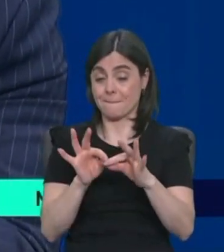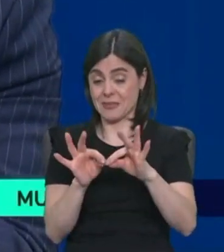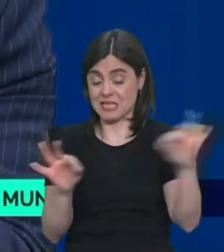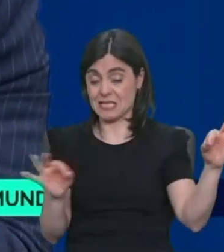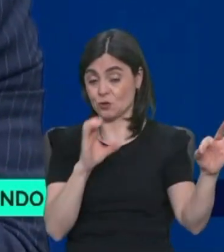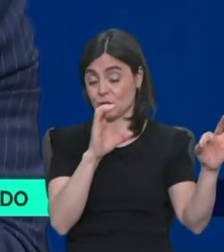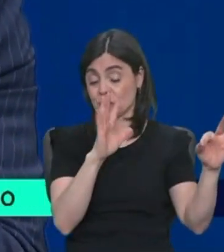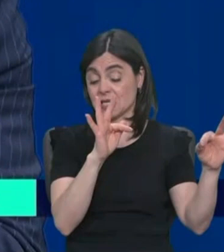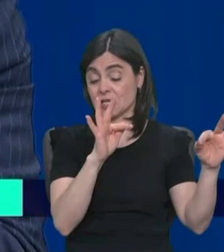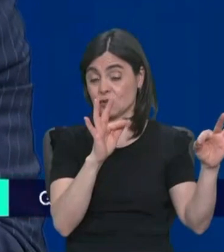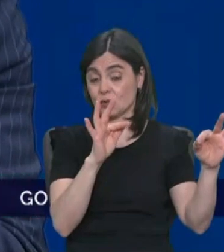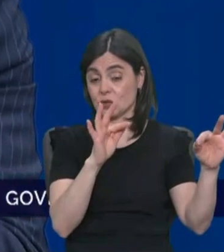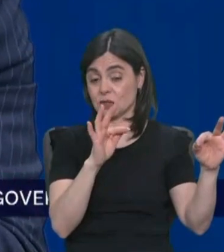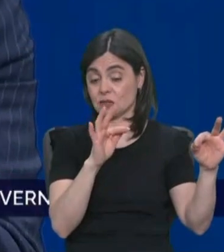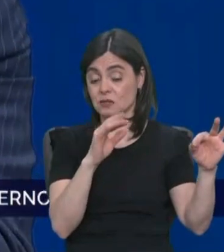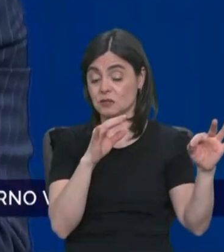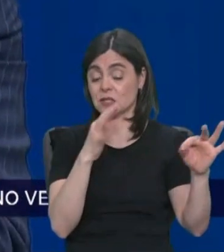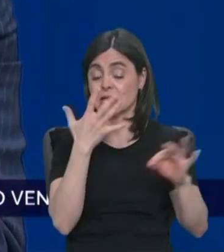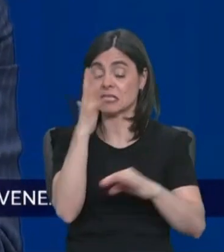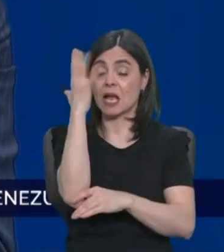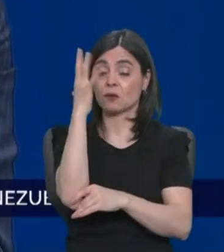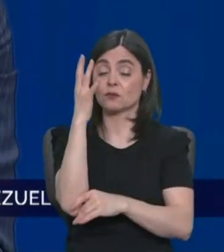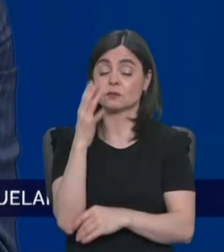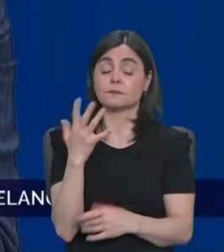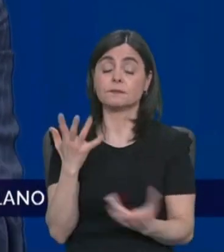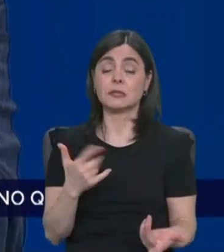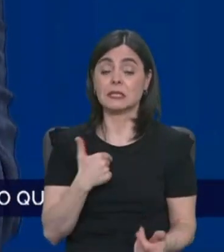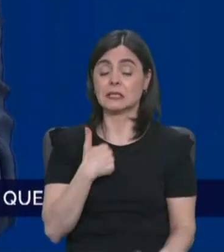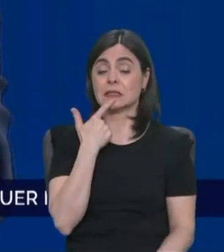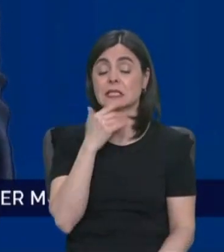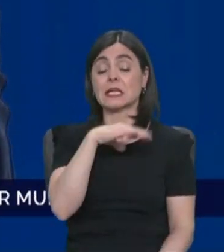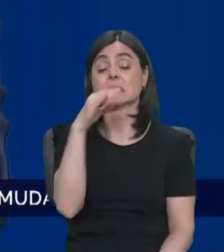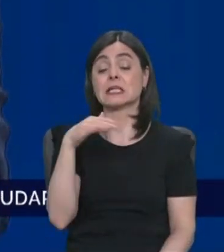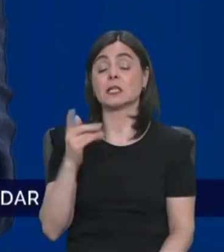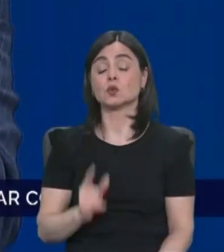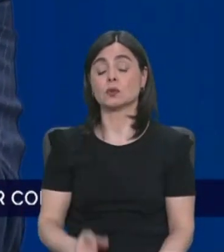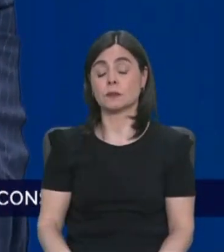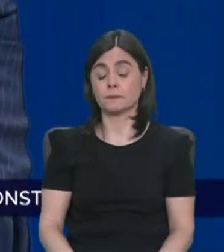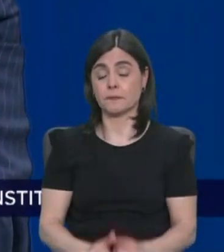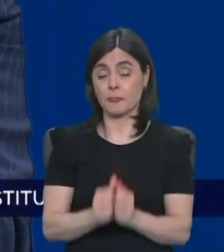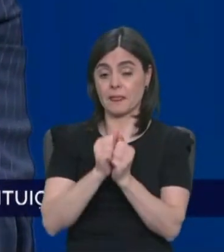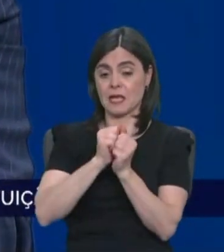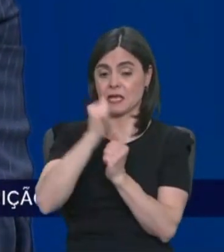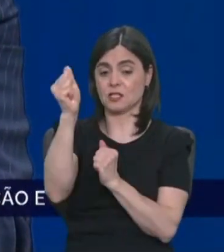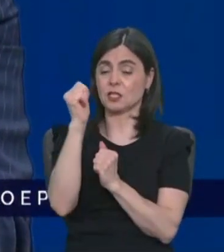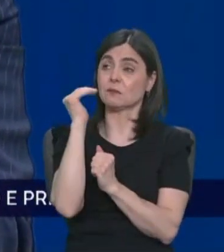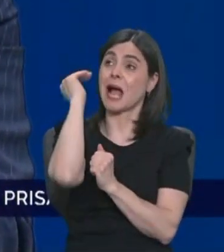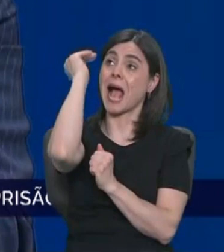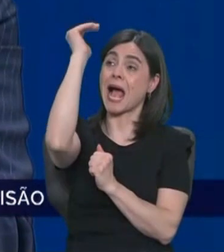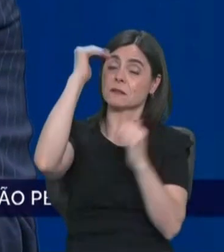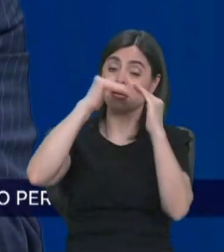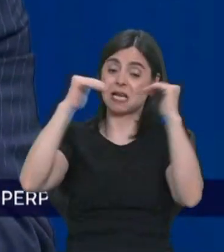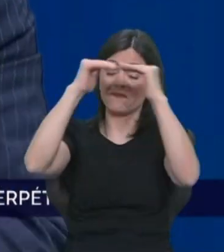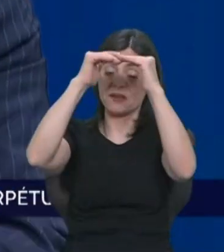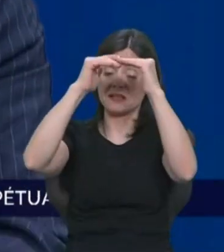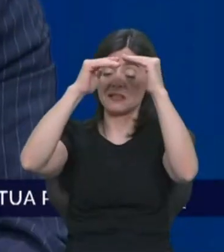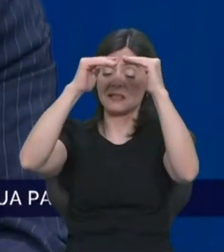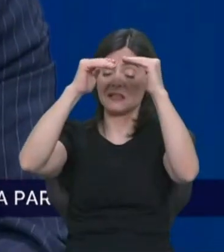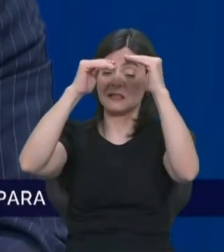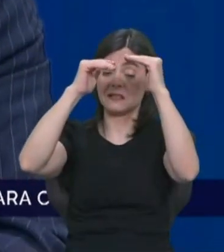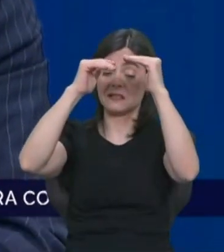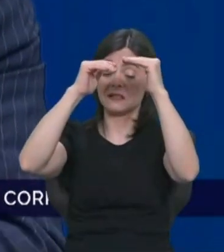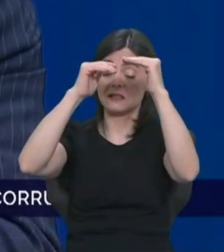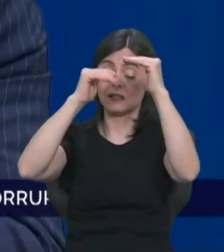carbono 14 que está presente nos anéis das árvores. Ora, dizem os cientistas que a distância que vai entre as altas camadas da atmosfera e